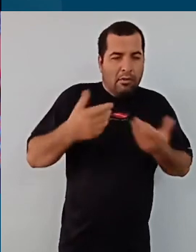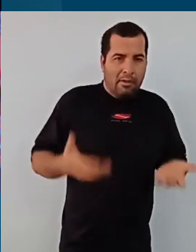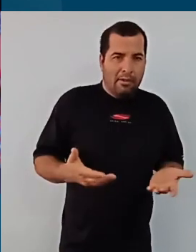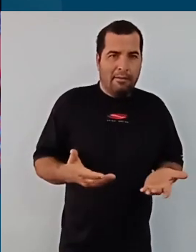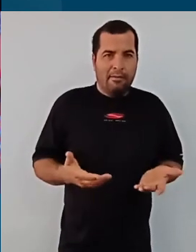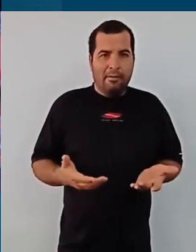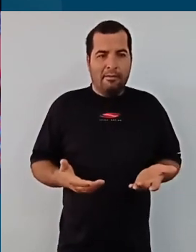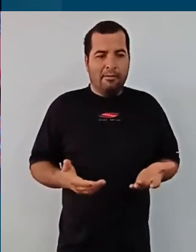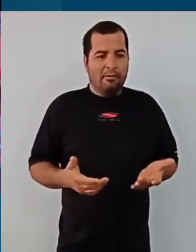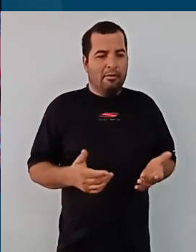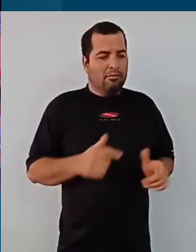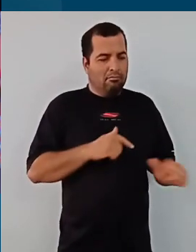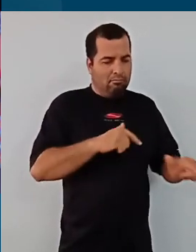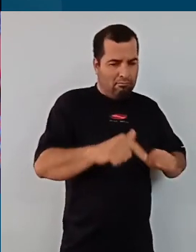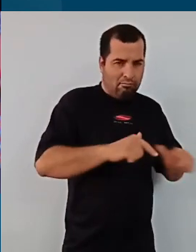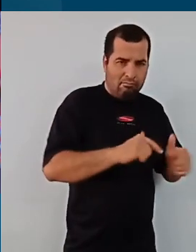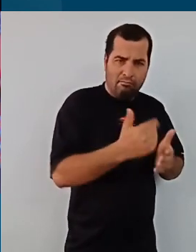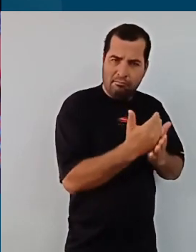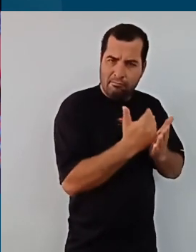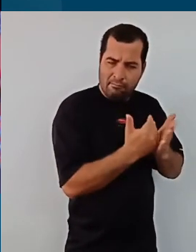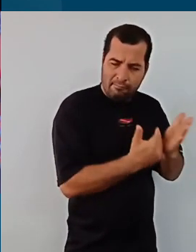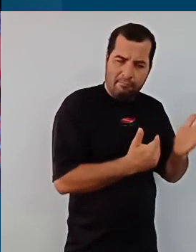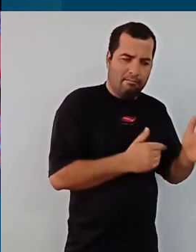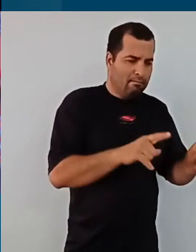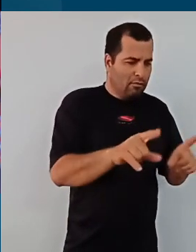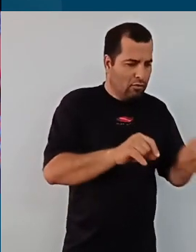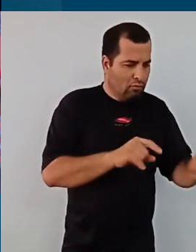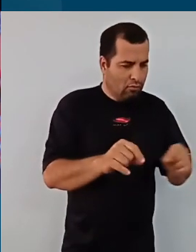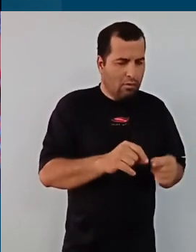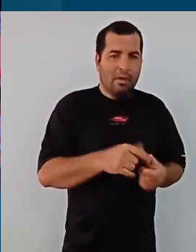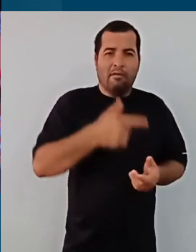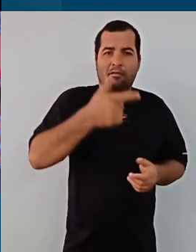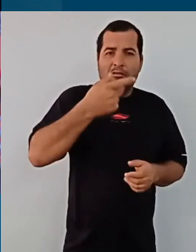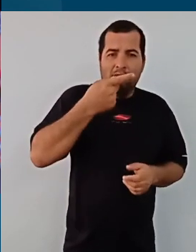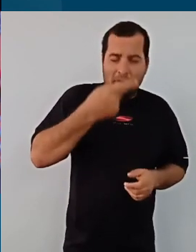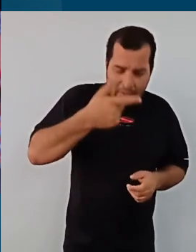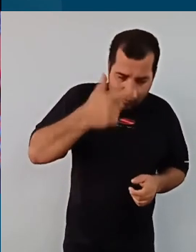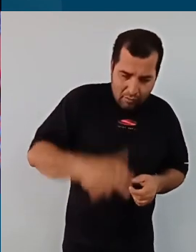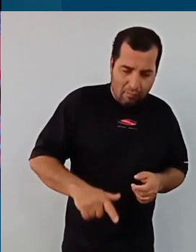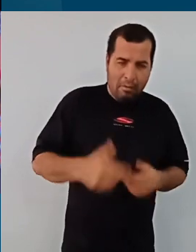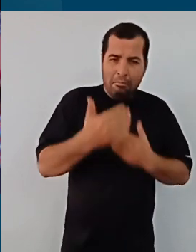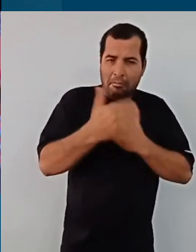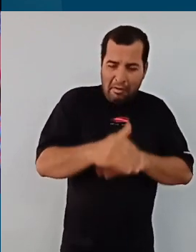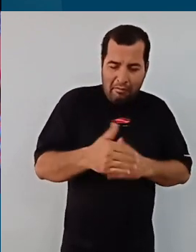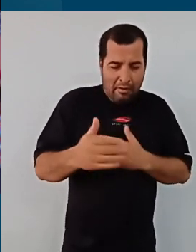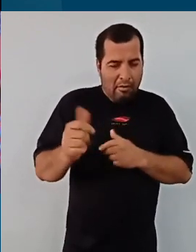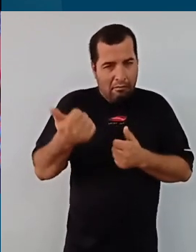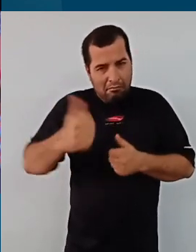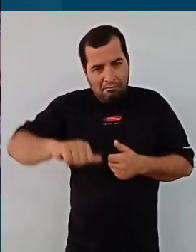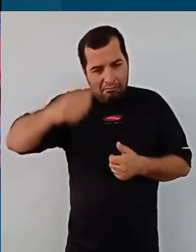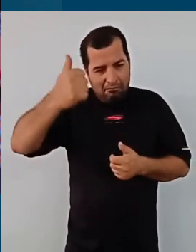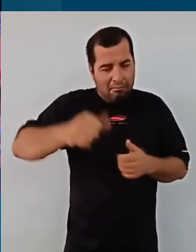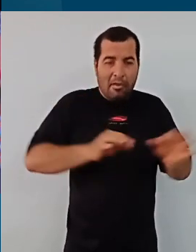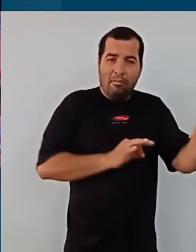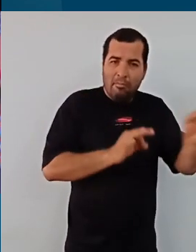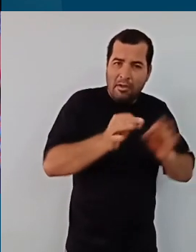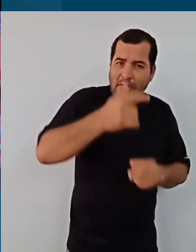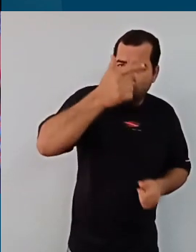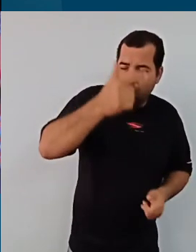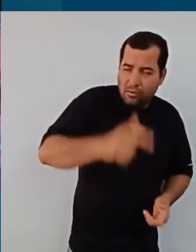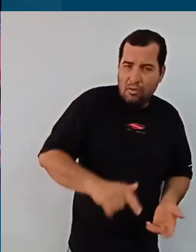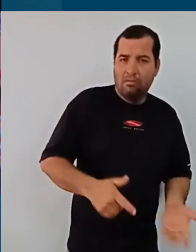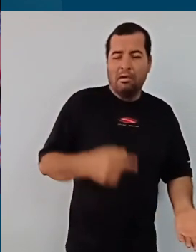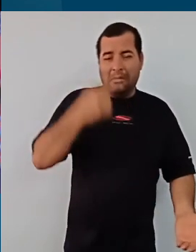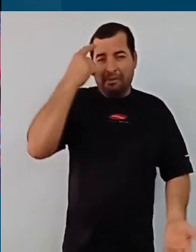a gente trabalha com essas escolhas, reavalia, pensa nas intervenções, planeja de novo, ou